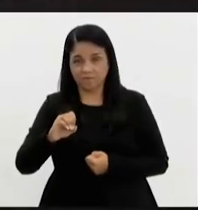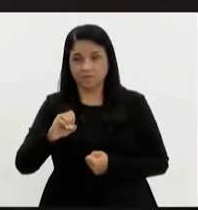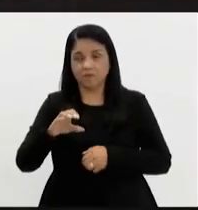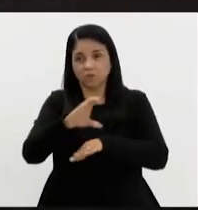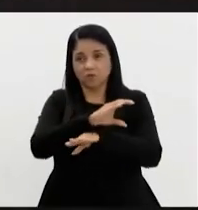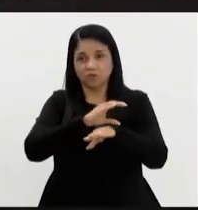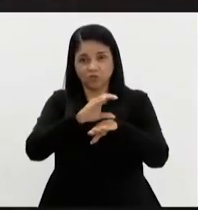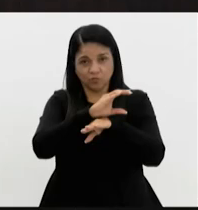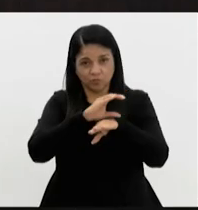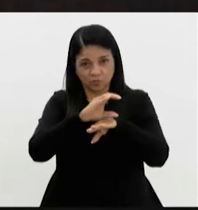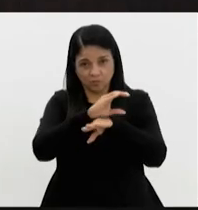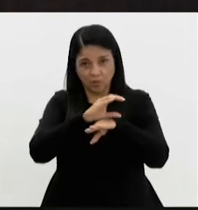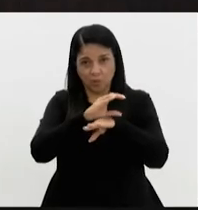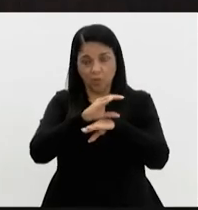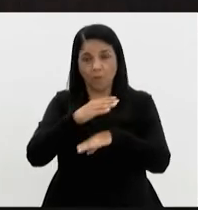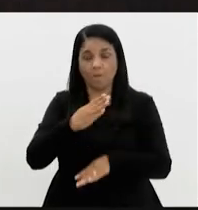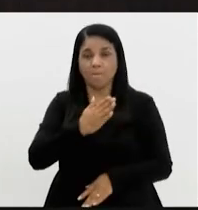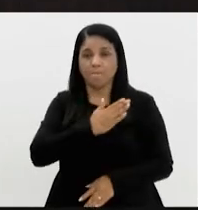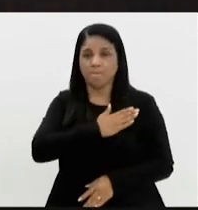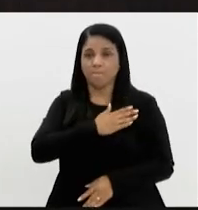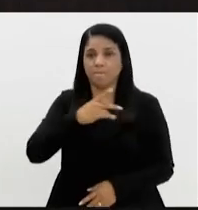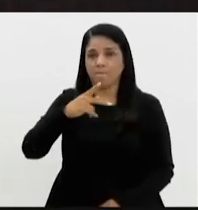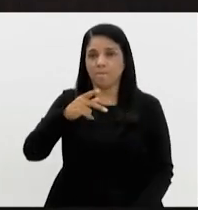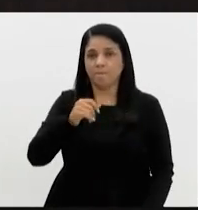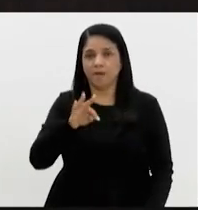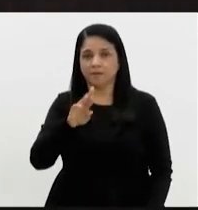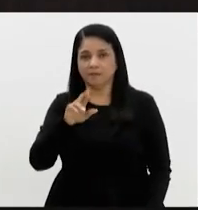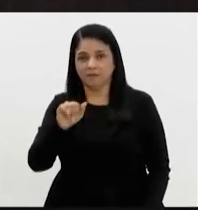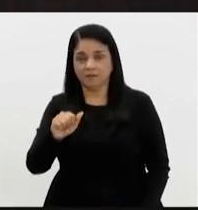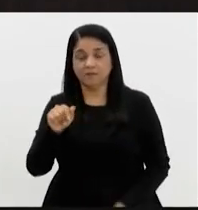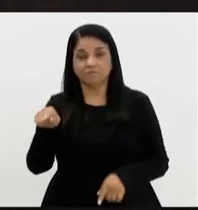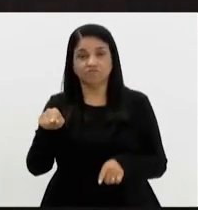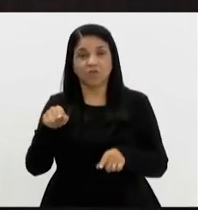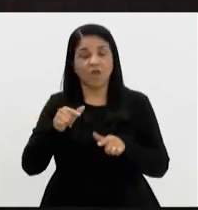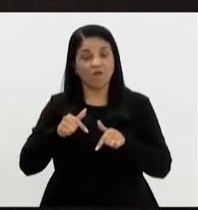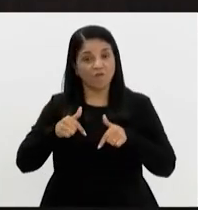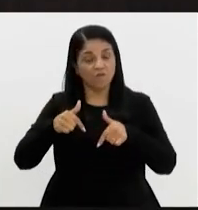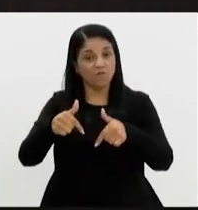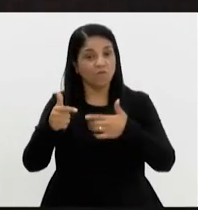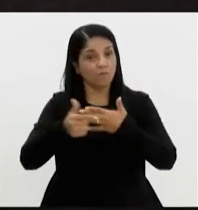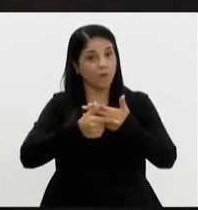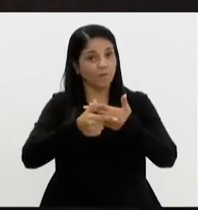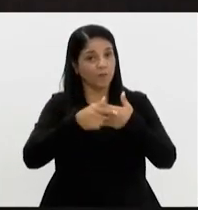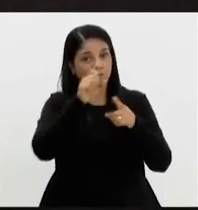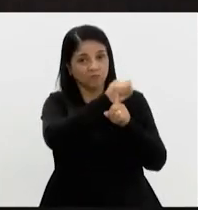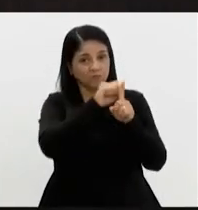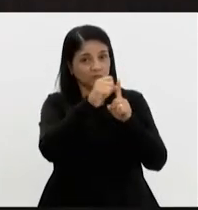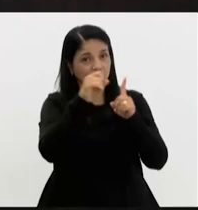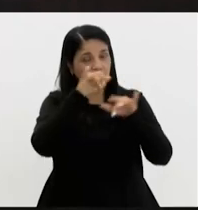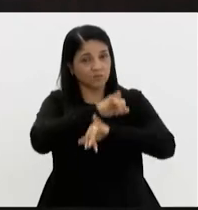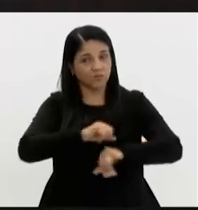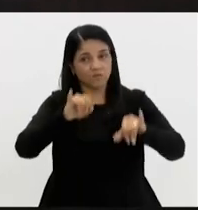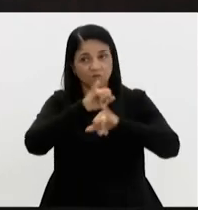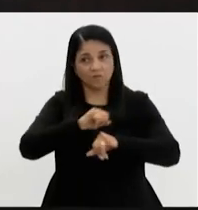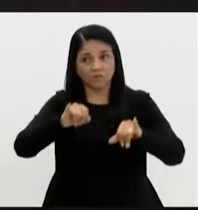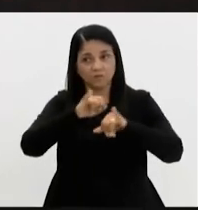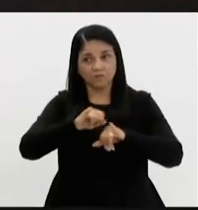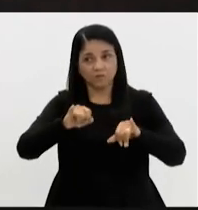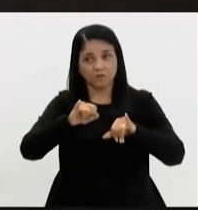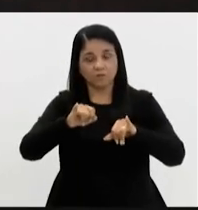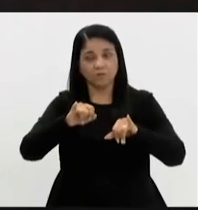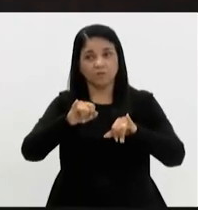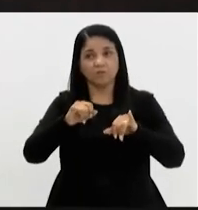Constituição Pátria muito bem colocado em relação à função social da informação e